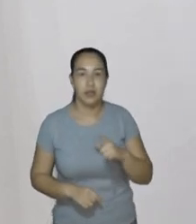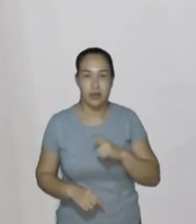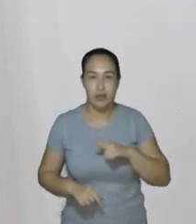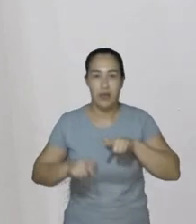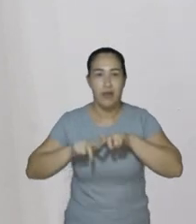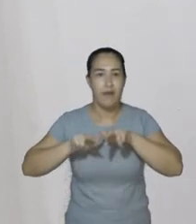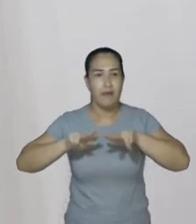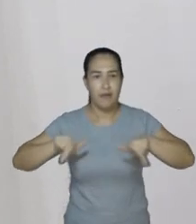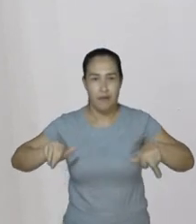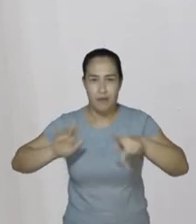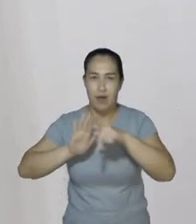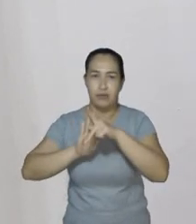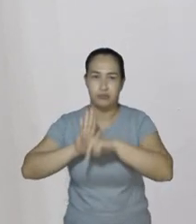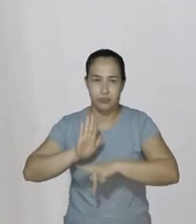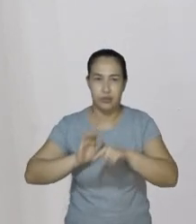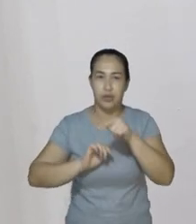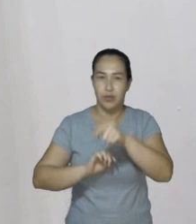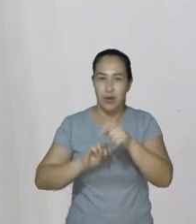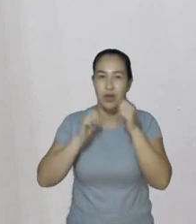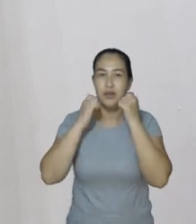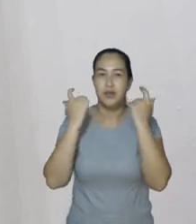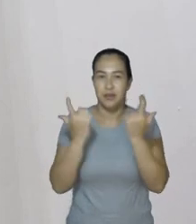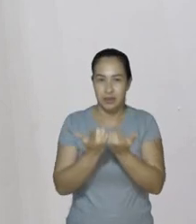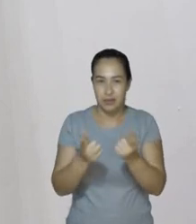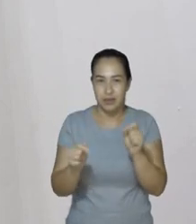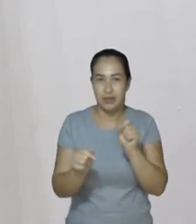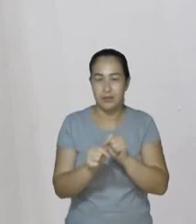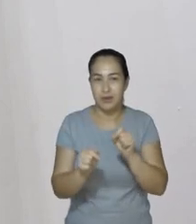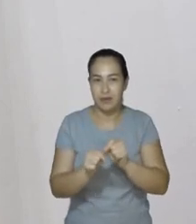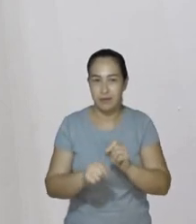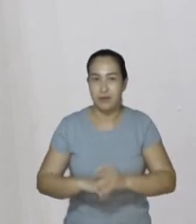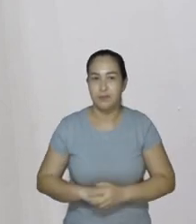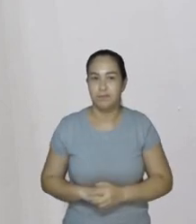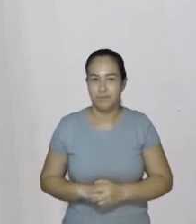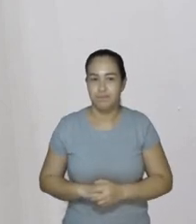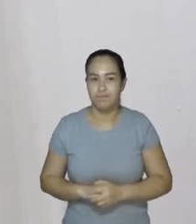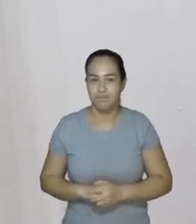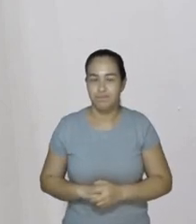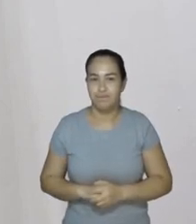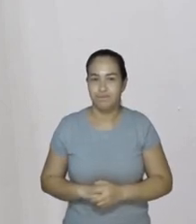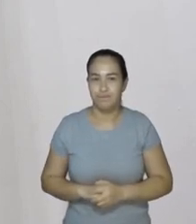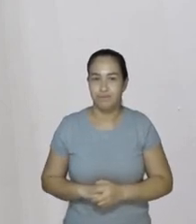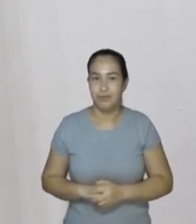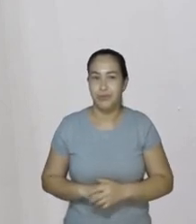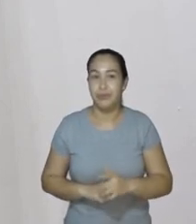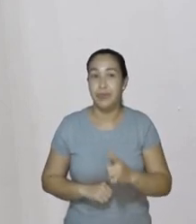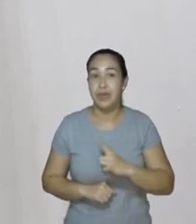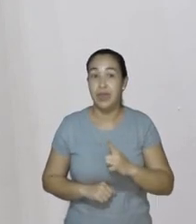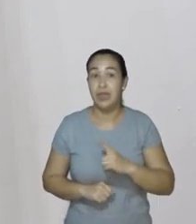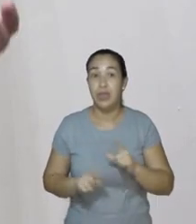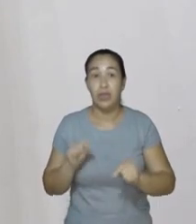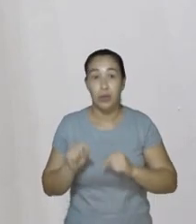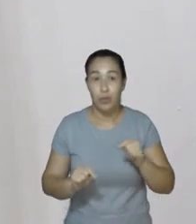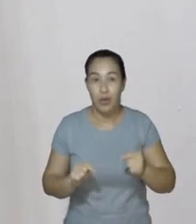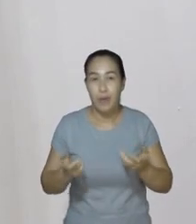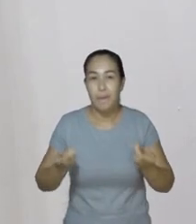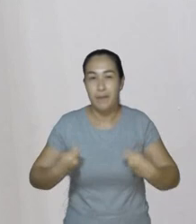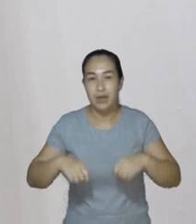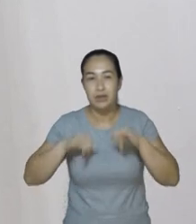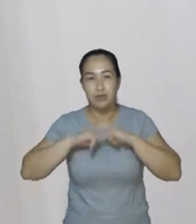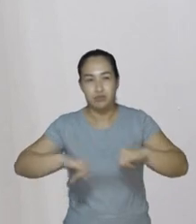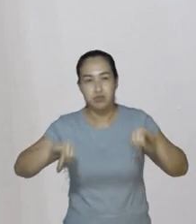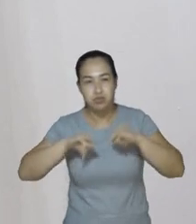assembleias fizeram. E quando eu estava como presidente, eu disse, é a hora da gente divulgar isso.